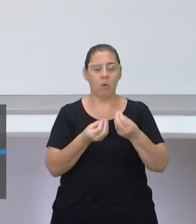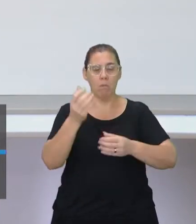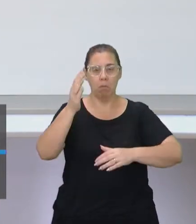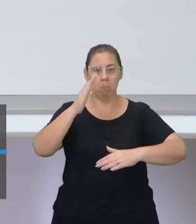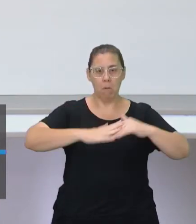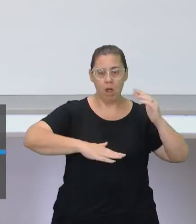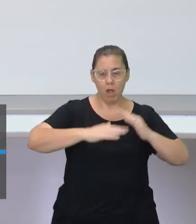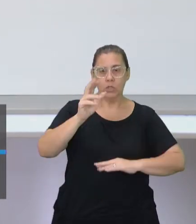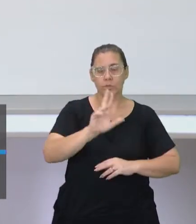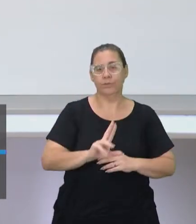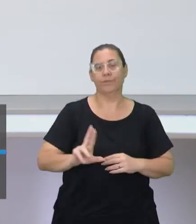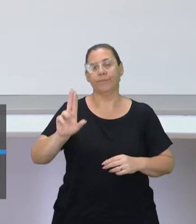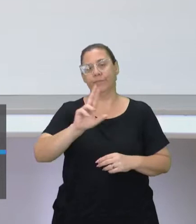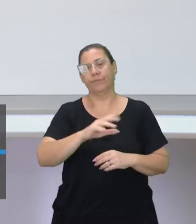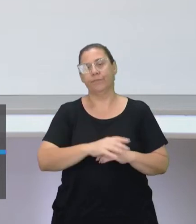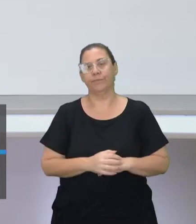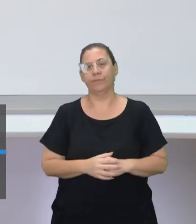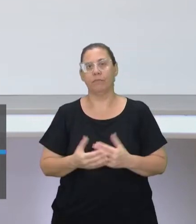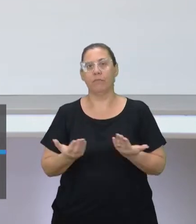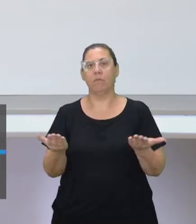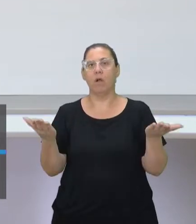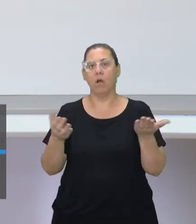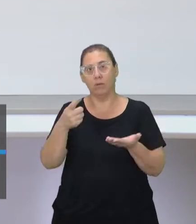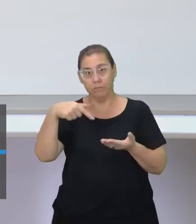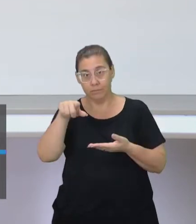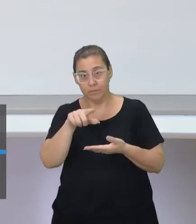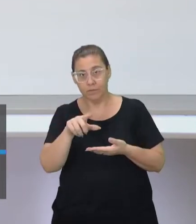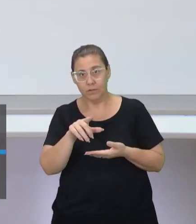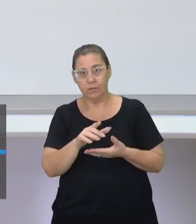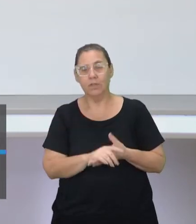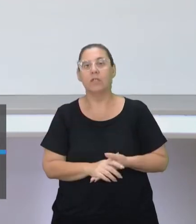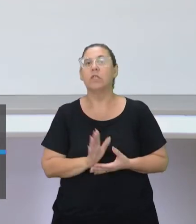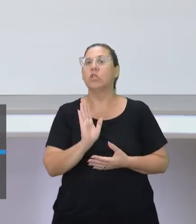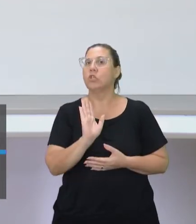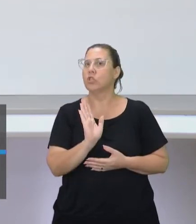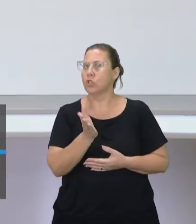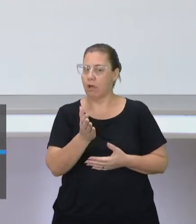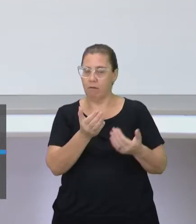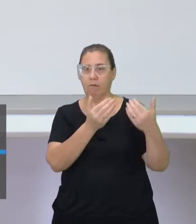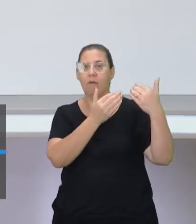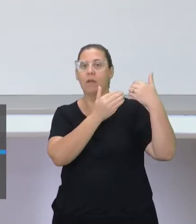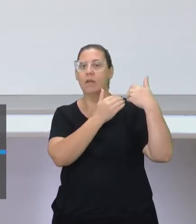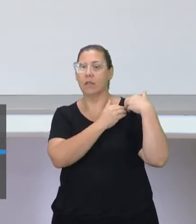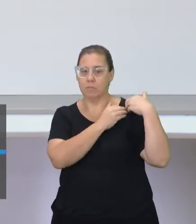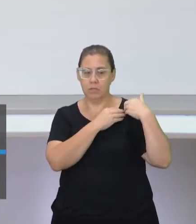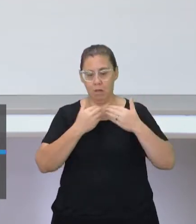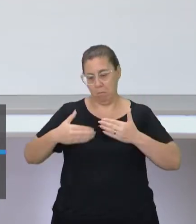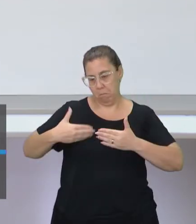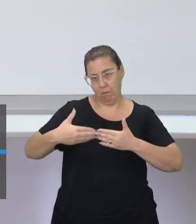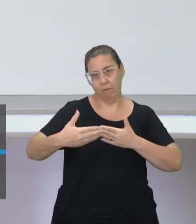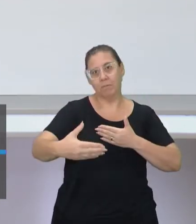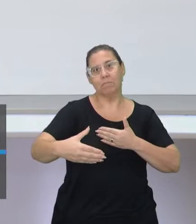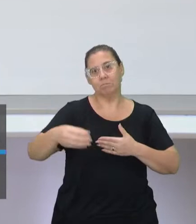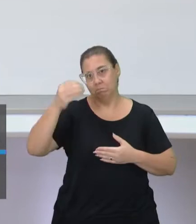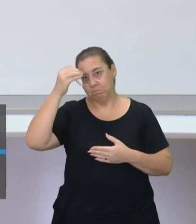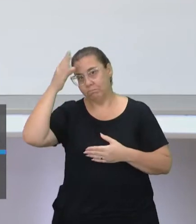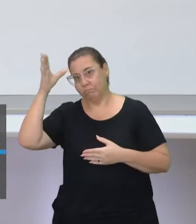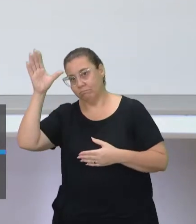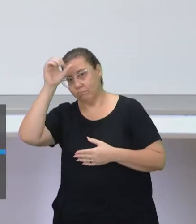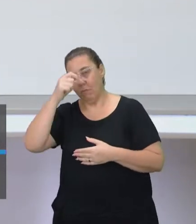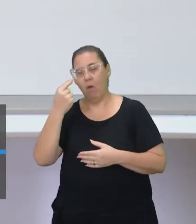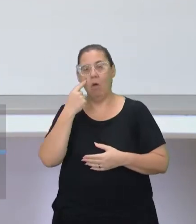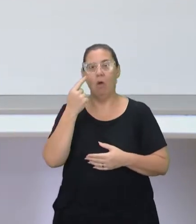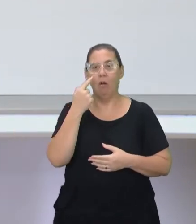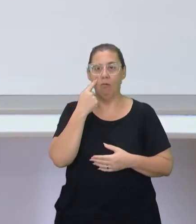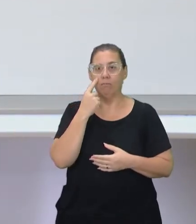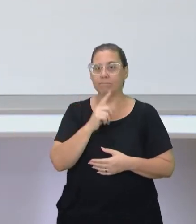eixo estruturante, até porque agora vocês são corresponsáveis pelo seu processo de aprendizagem. Dá uma olhadinha na